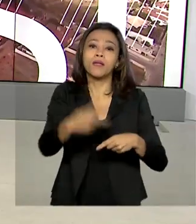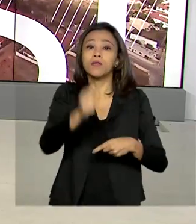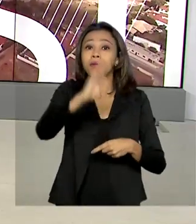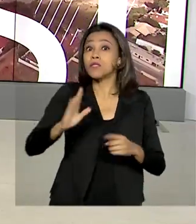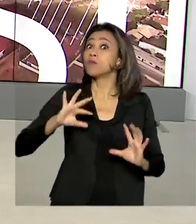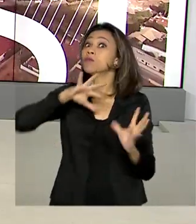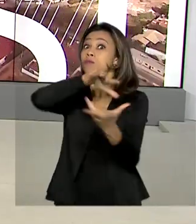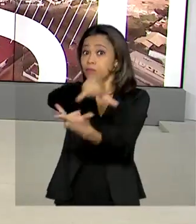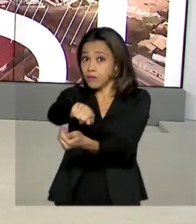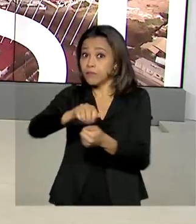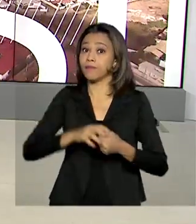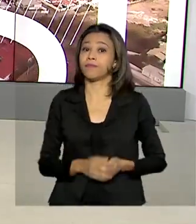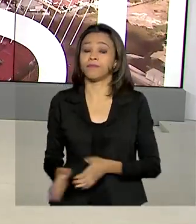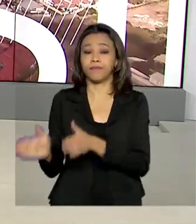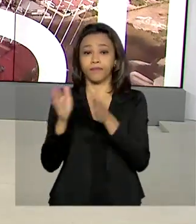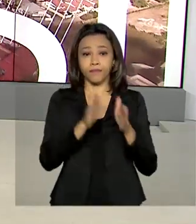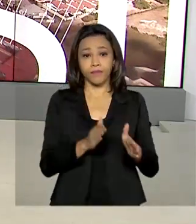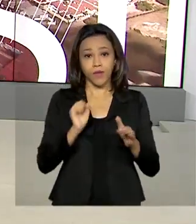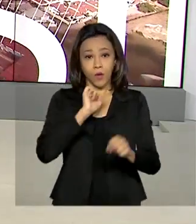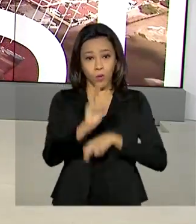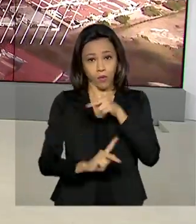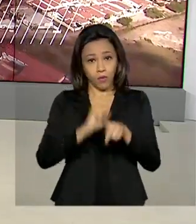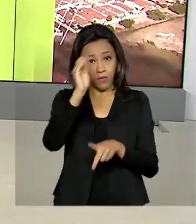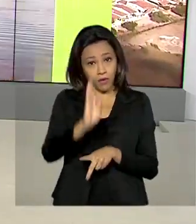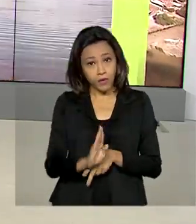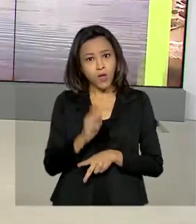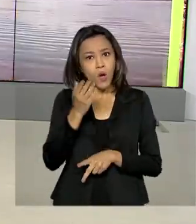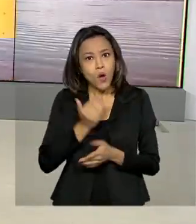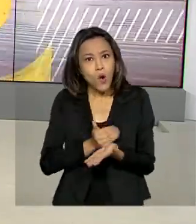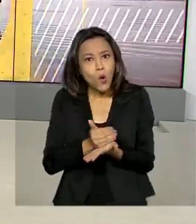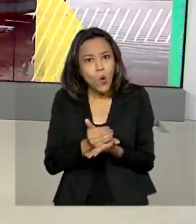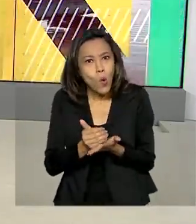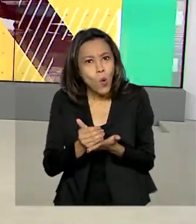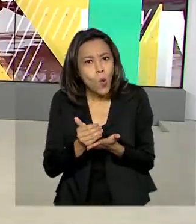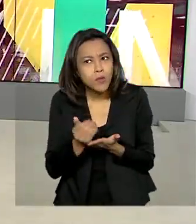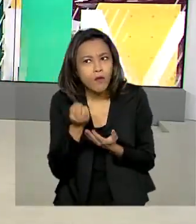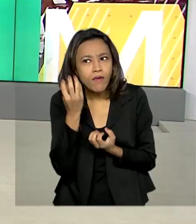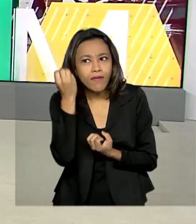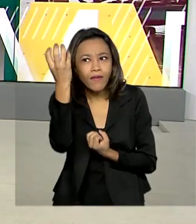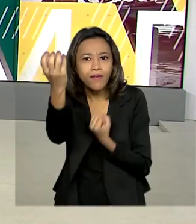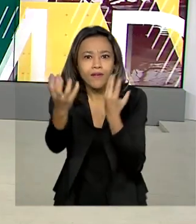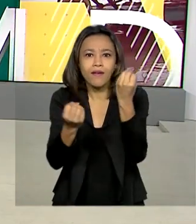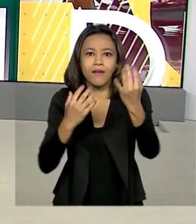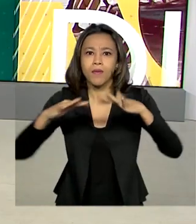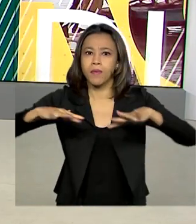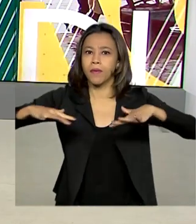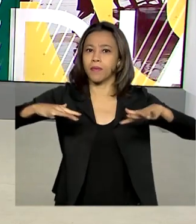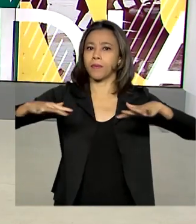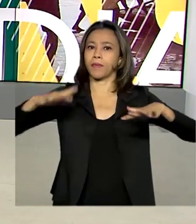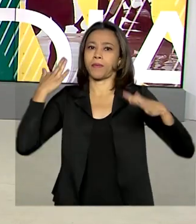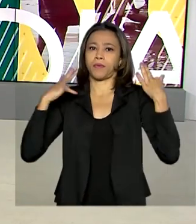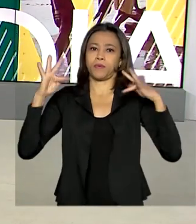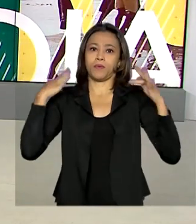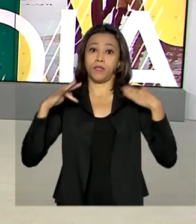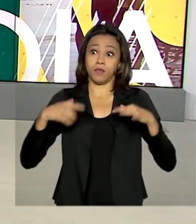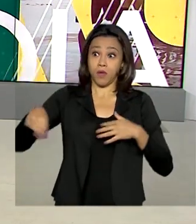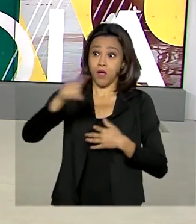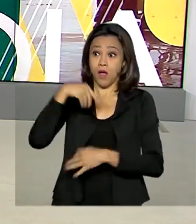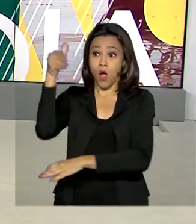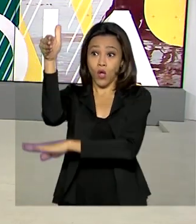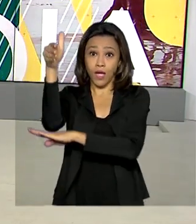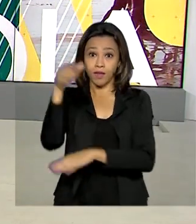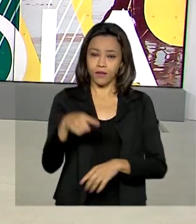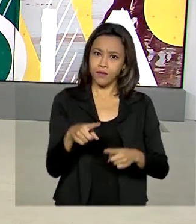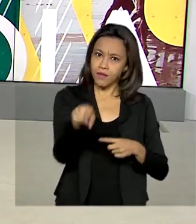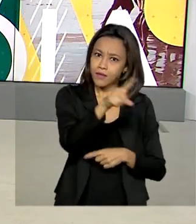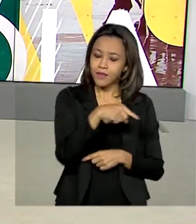Os brasileiros começaram a viajar mais e reaquecer o turismo no país. A retomada tem deixado donos de hotéis e